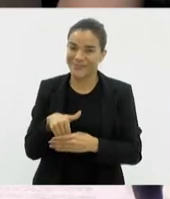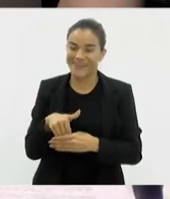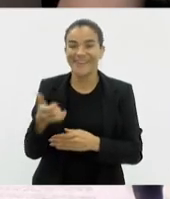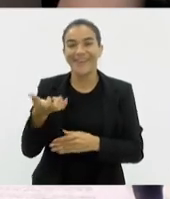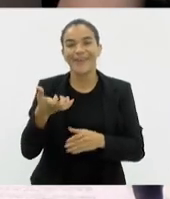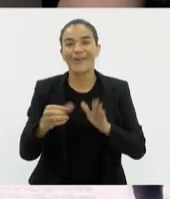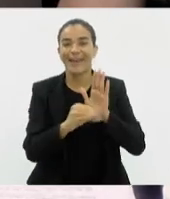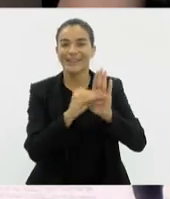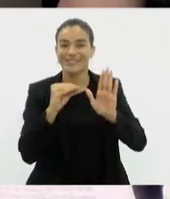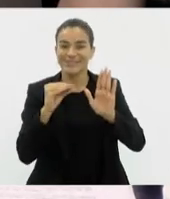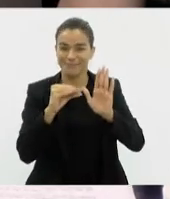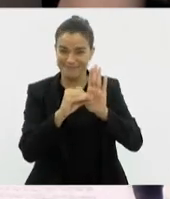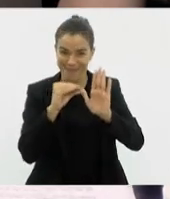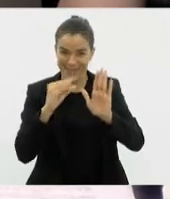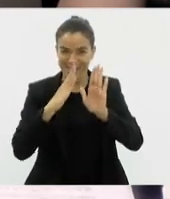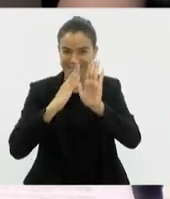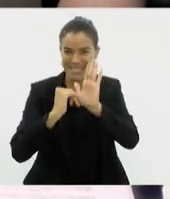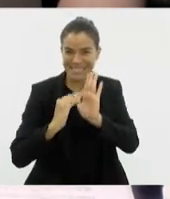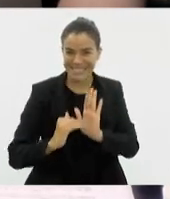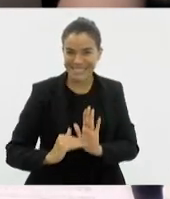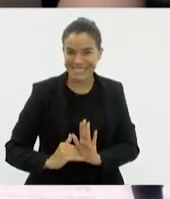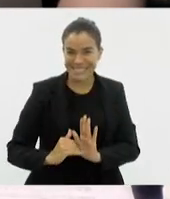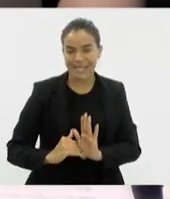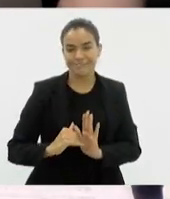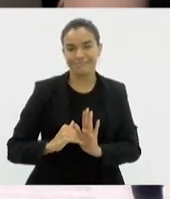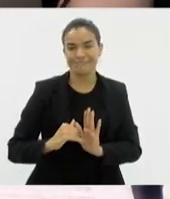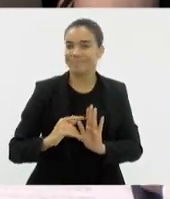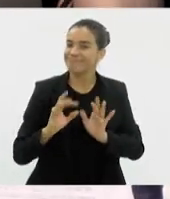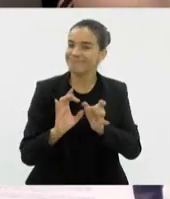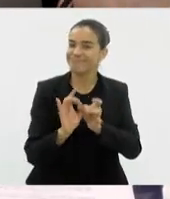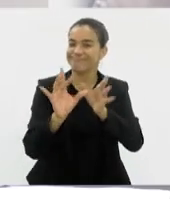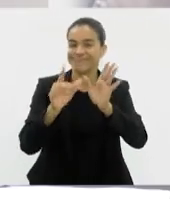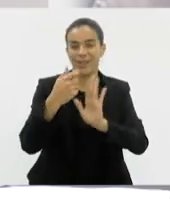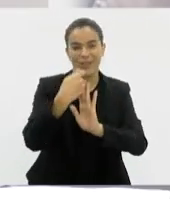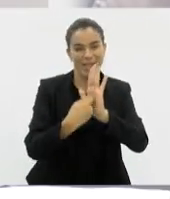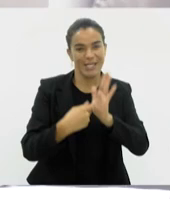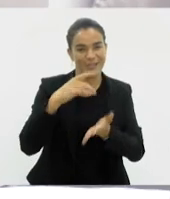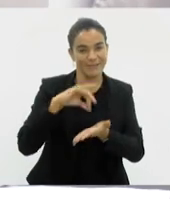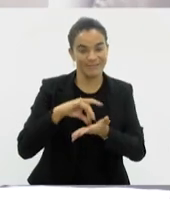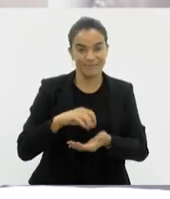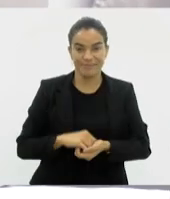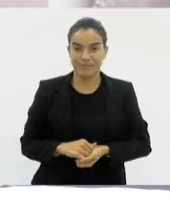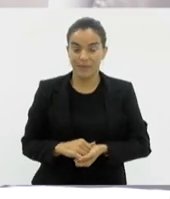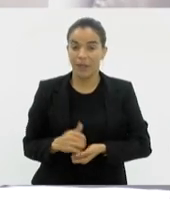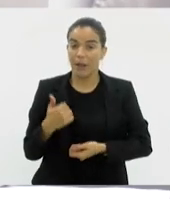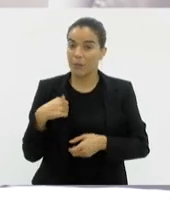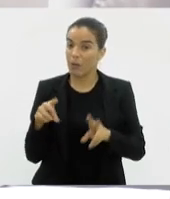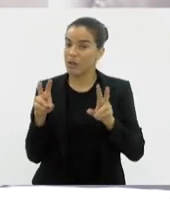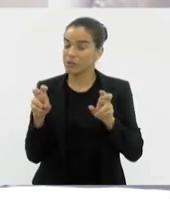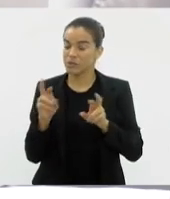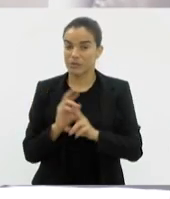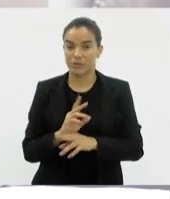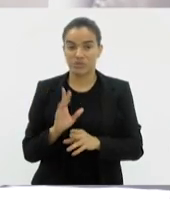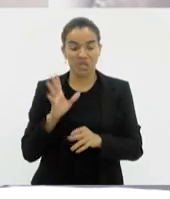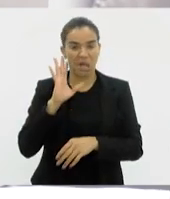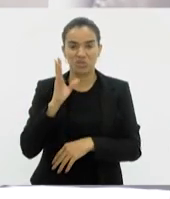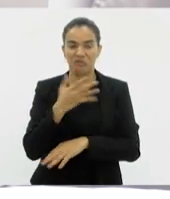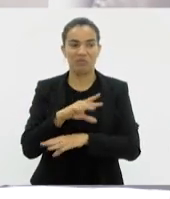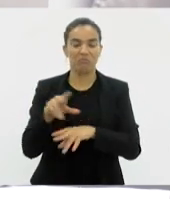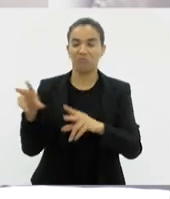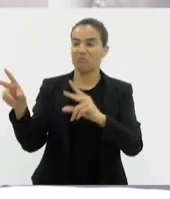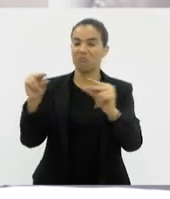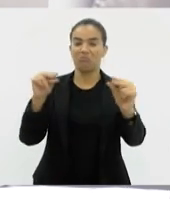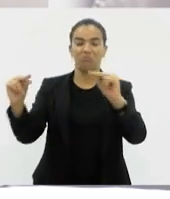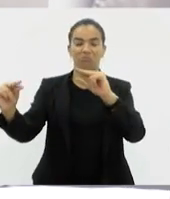e colocar a constitucionalidade pura. Obrigado, meu irmão. Obrigado, deputado Delaroli. Deputado Carlos Mink. Meu assunto foi completamente resolvido pelas